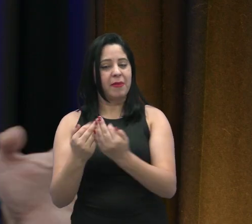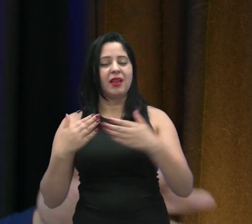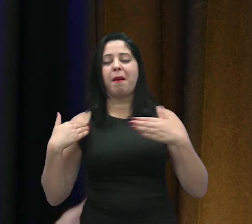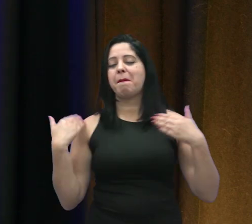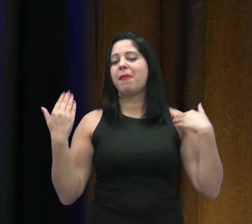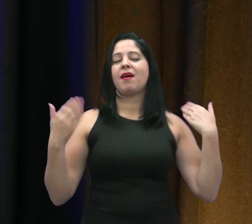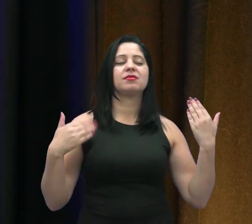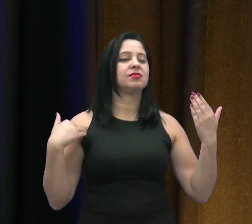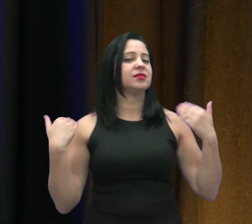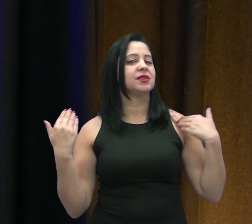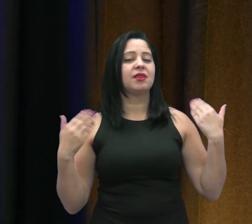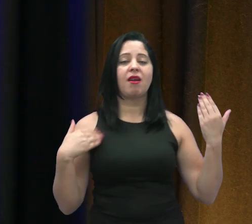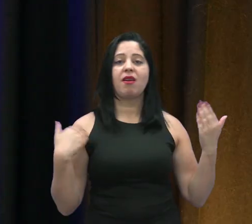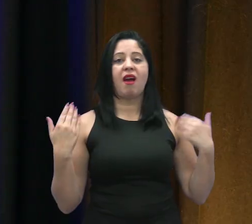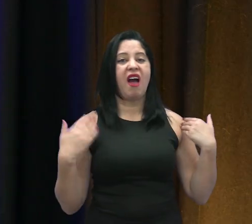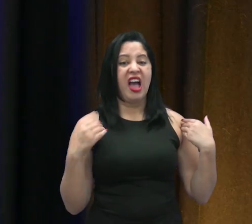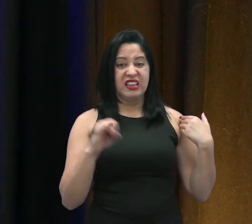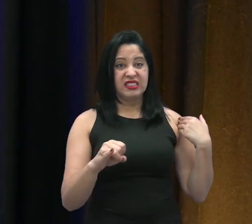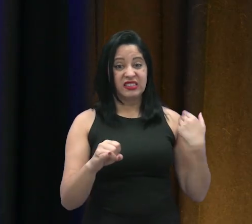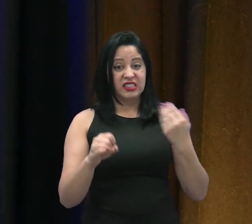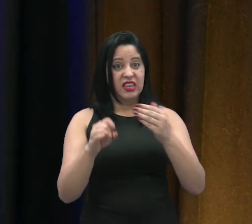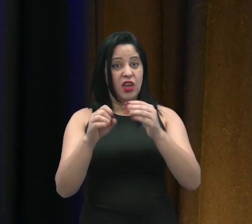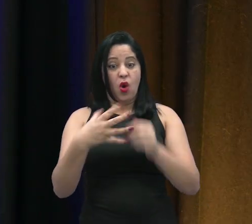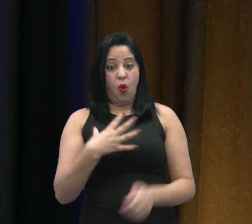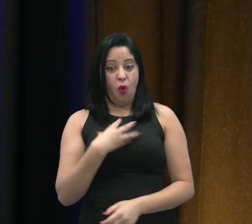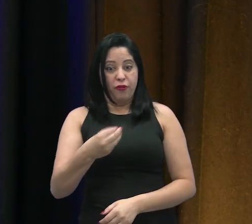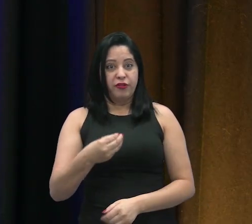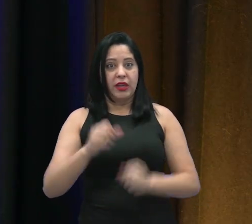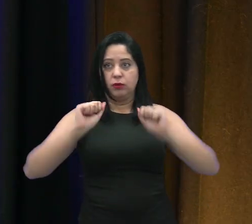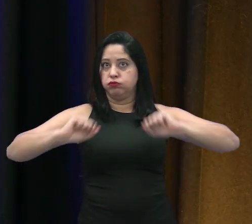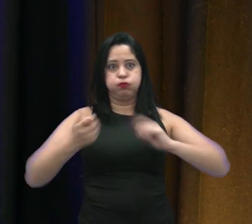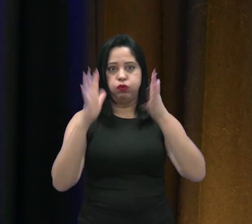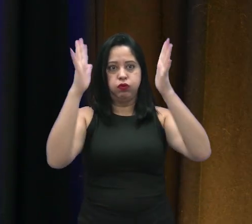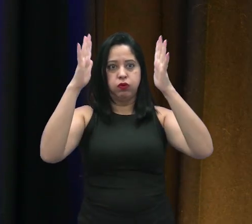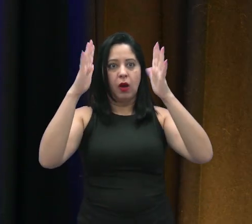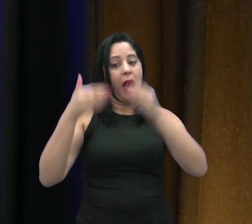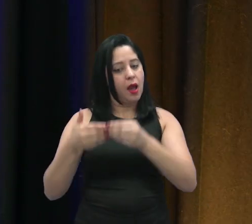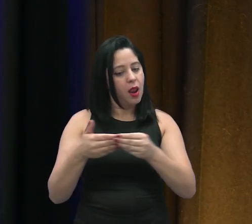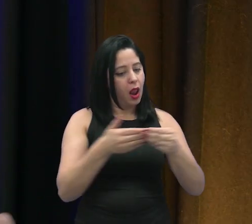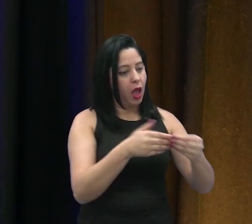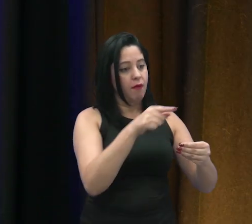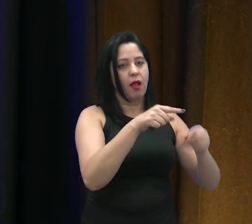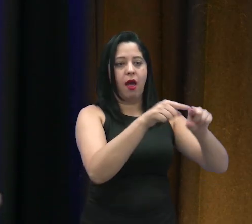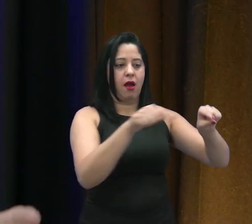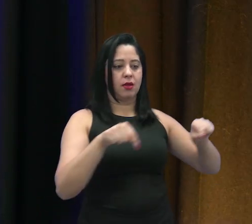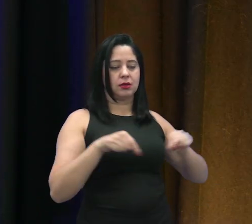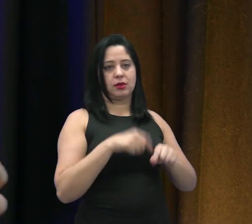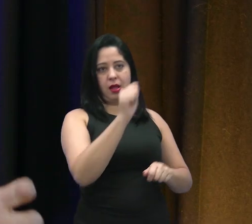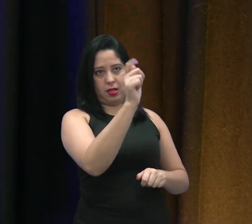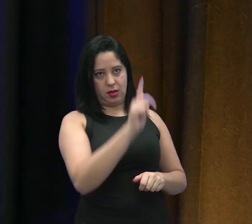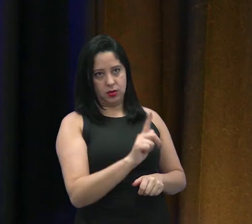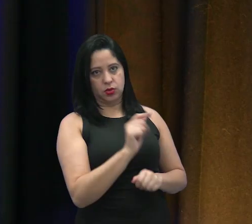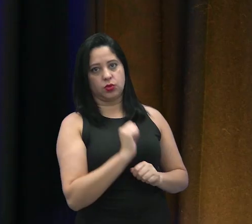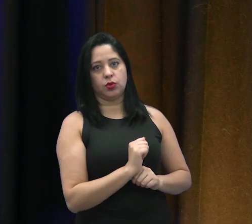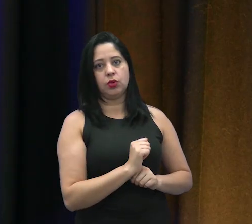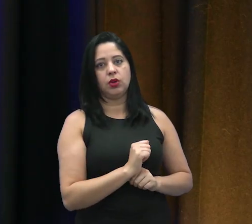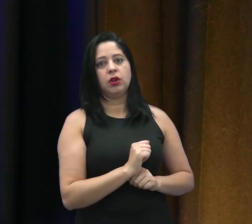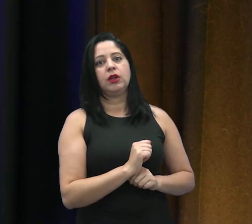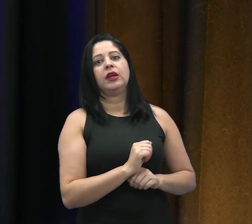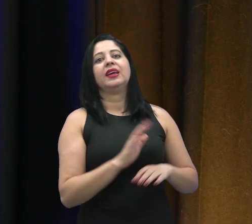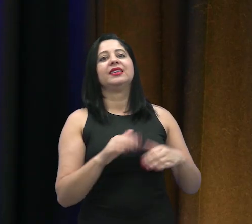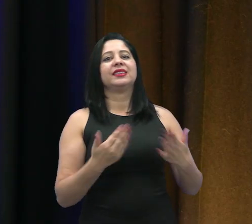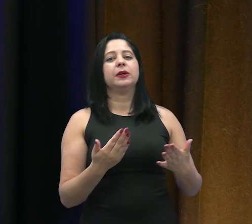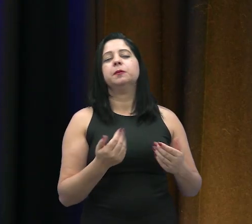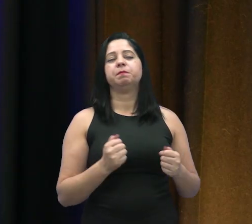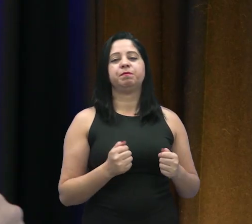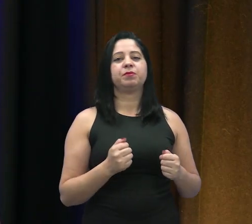passear, fazer compra, e sabendo que vai ter uma estrutura caso ele precisa, né? Então, quando vai reconhecendo as famílias, outro